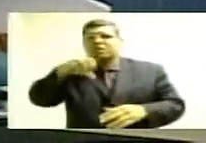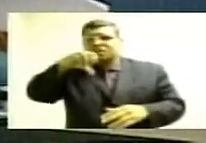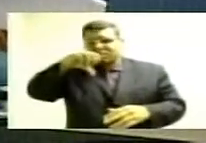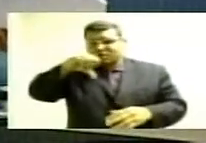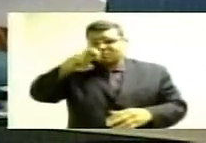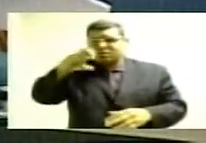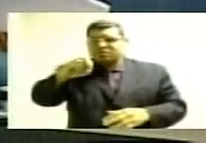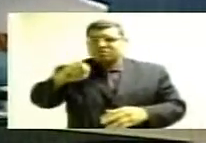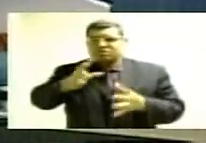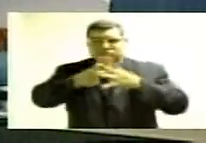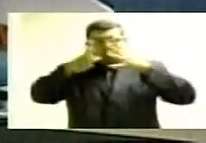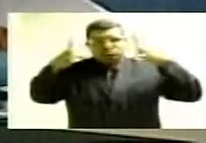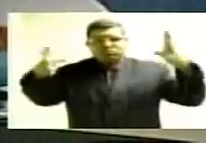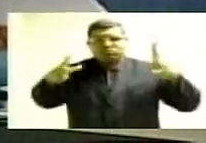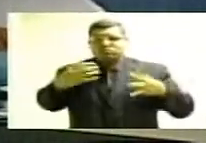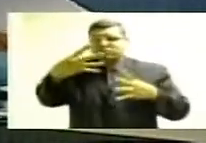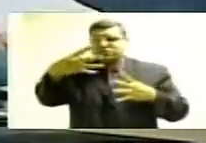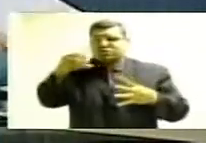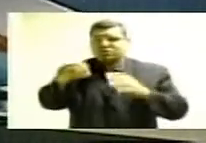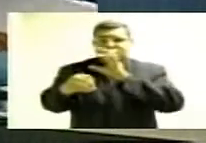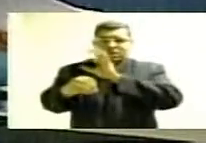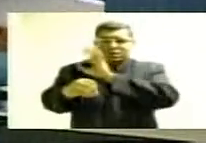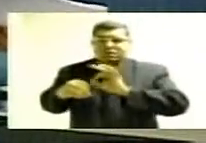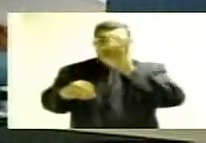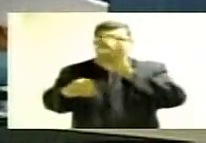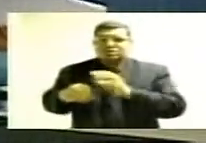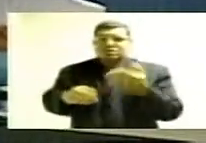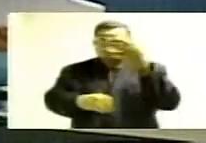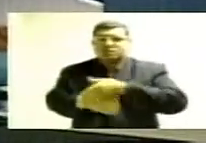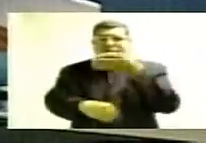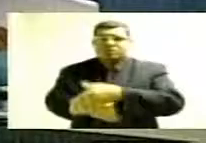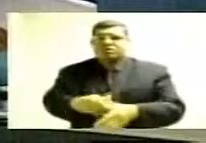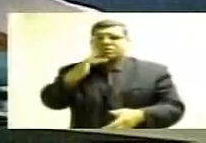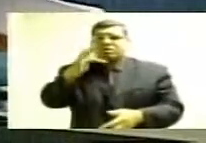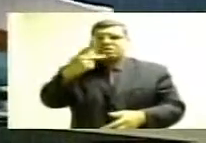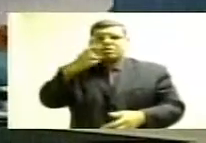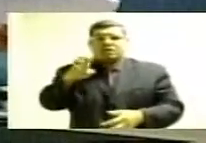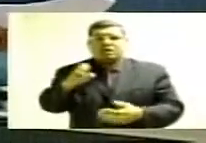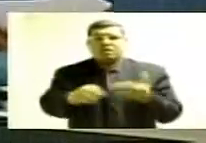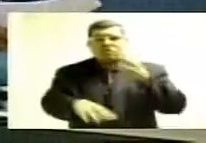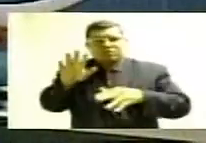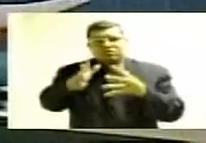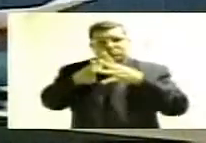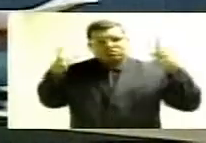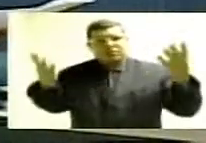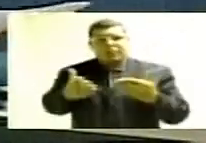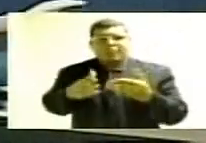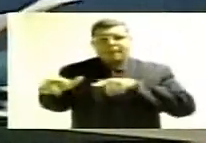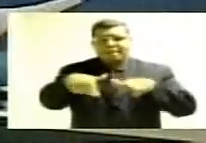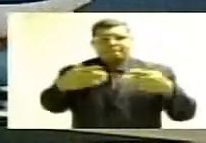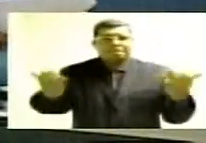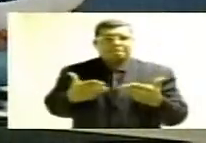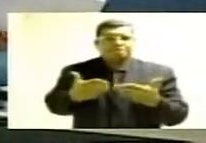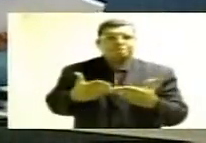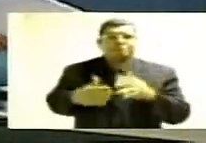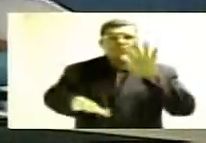1,950 bi, de um crescimento de 40% de recursos do FPE, quando a previsão de crescimento da economia